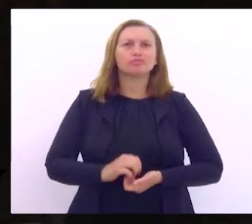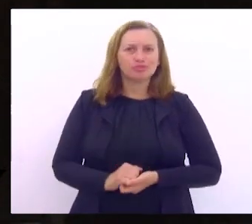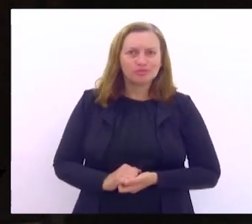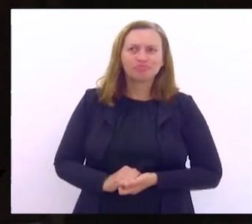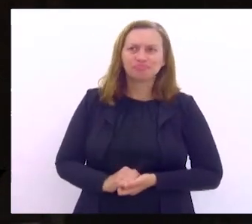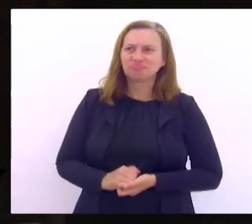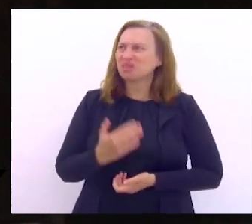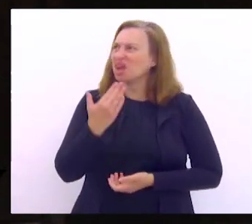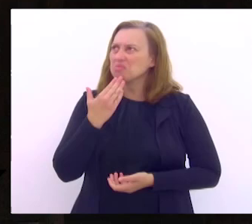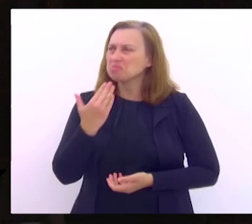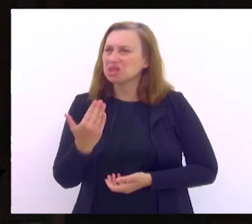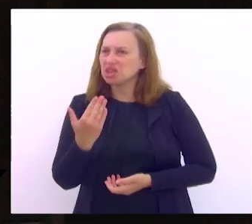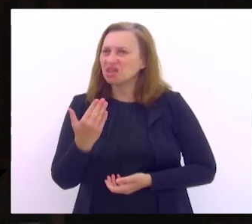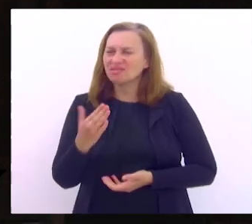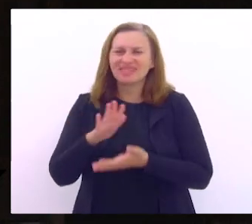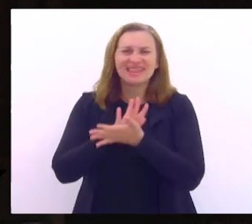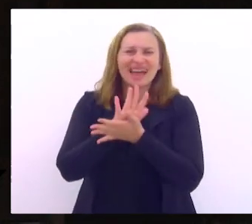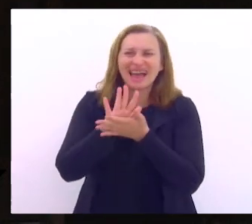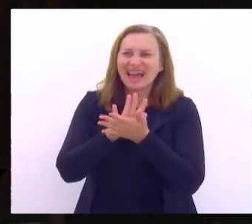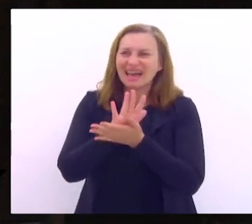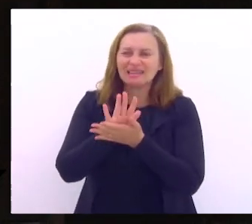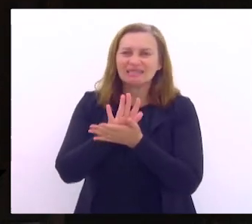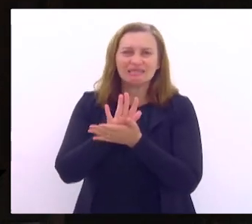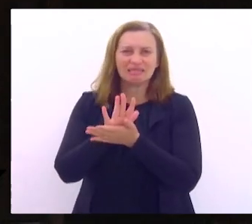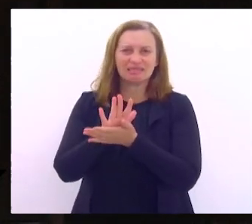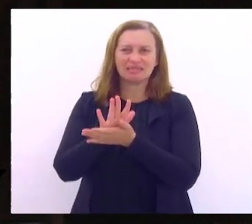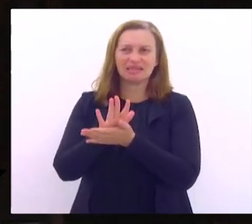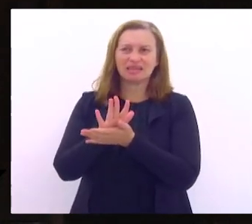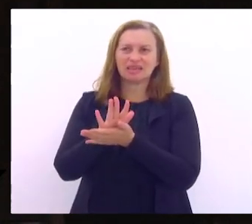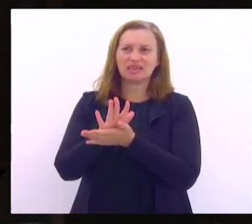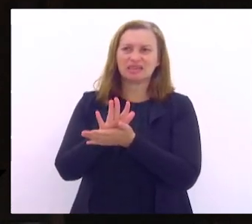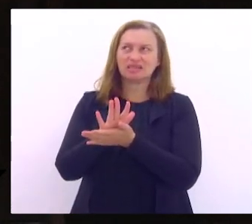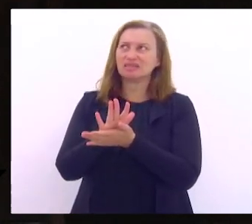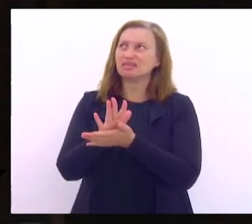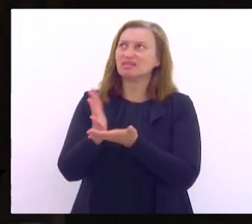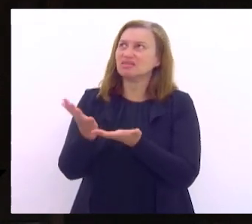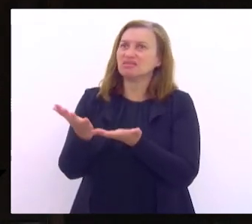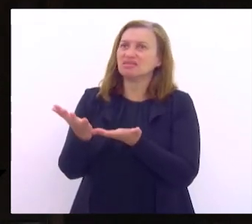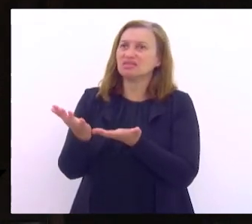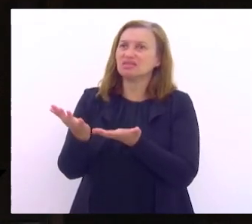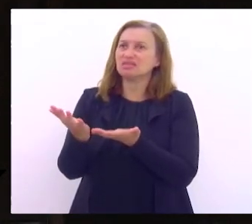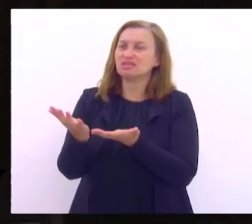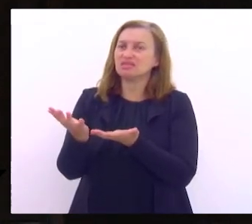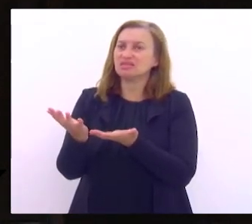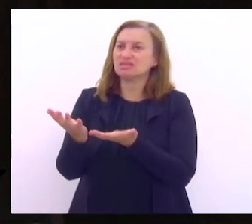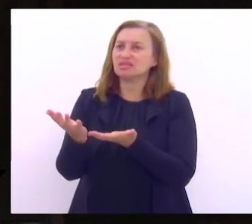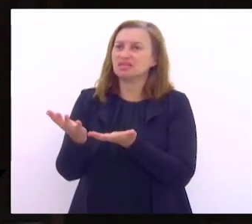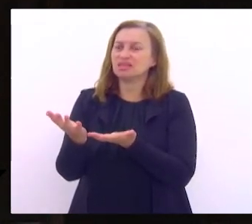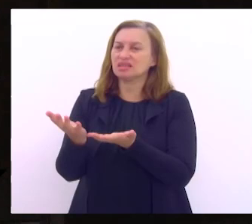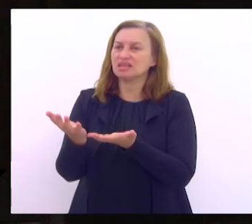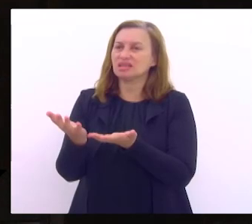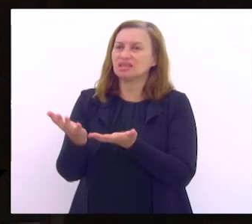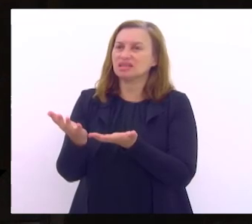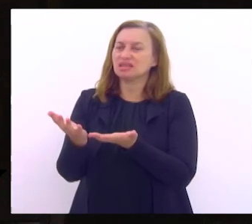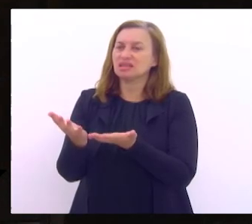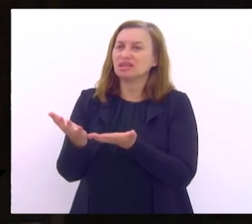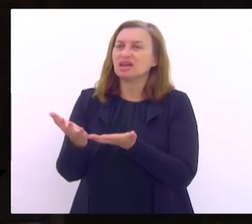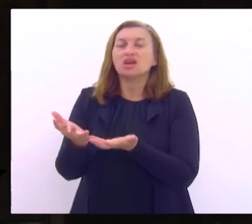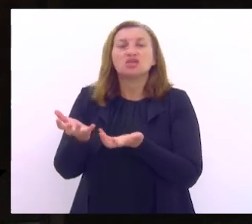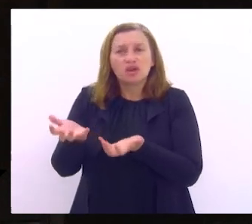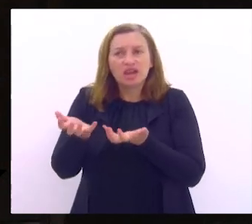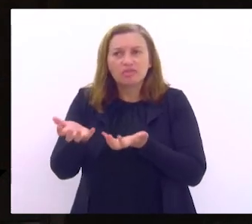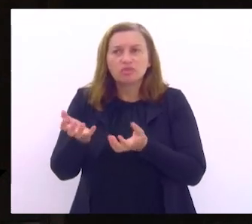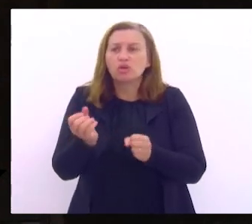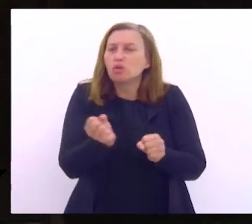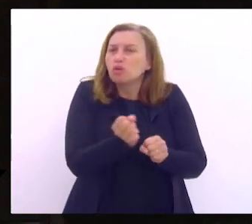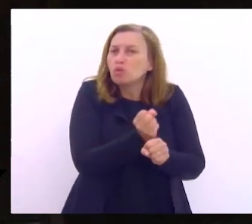estamos pedindo nada demais, porque recursos existem. Agora basta querer. Então eu